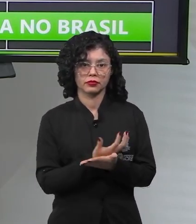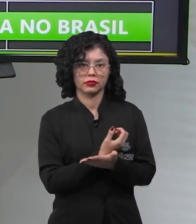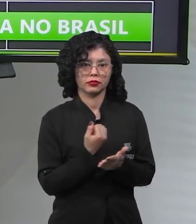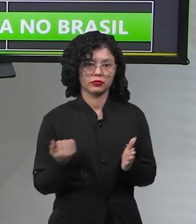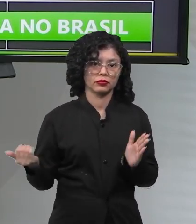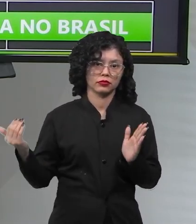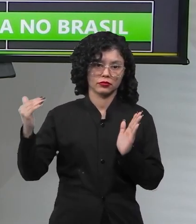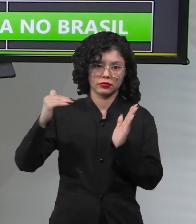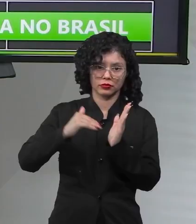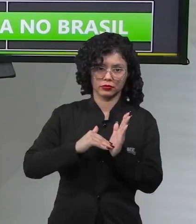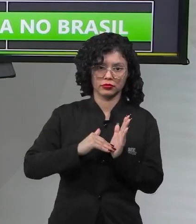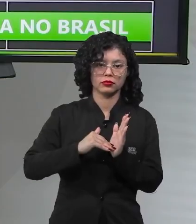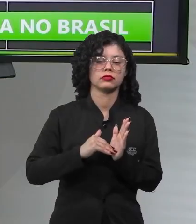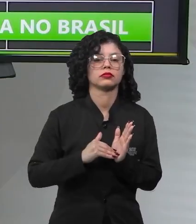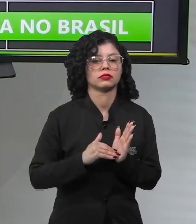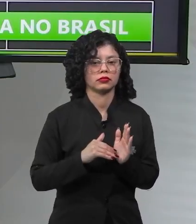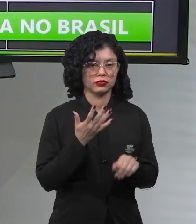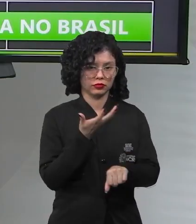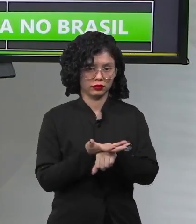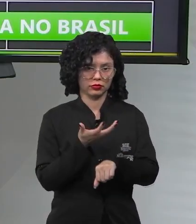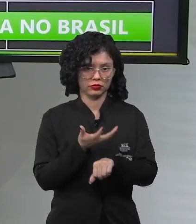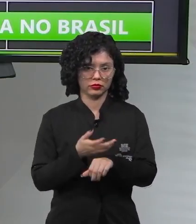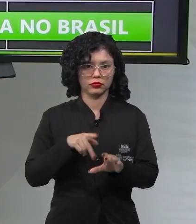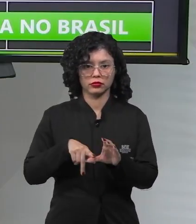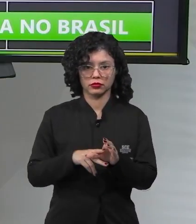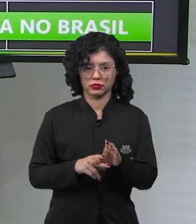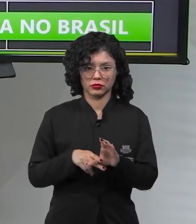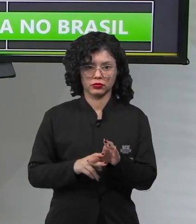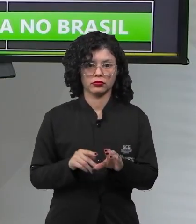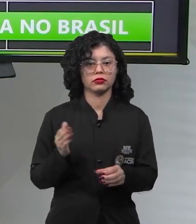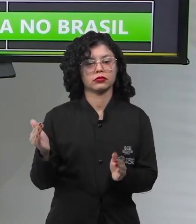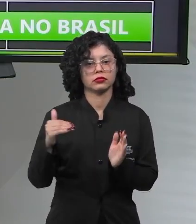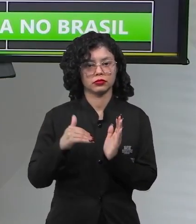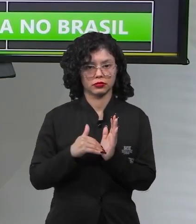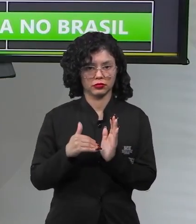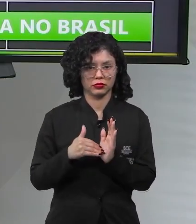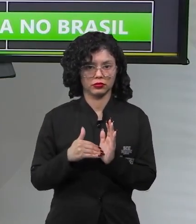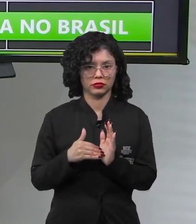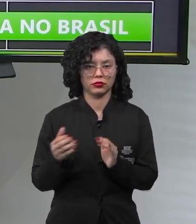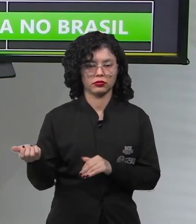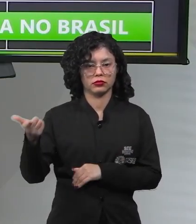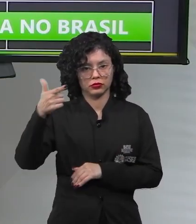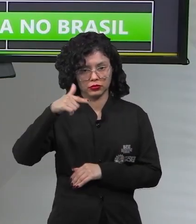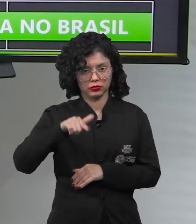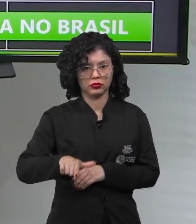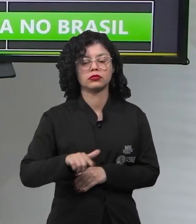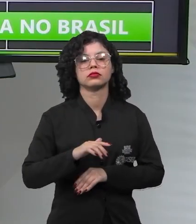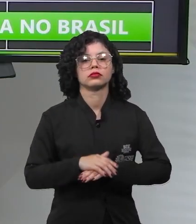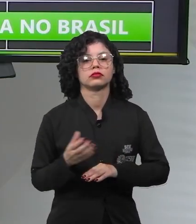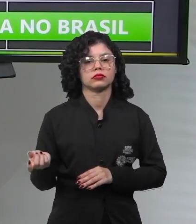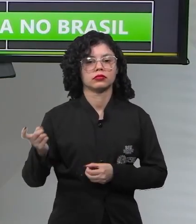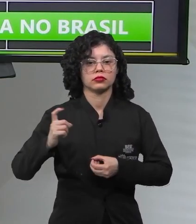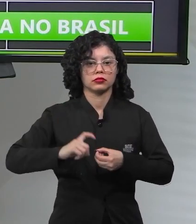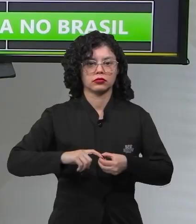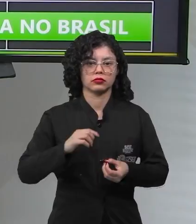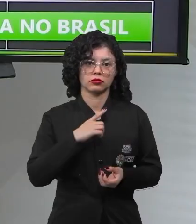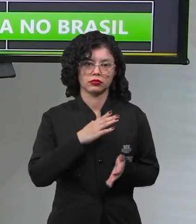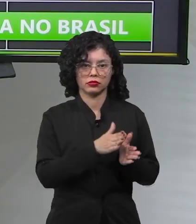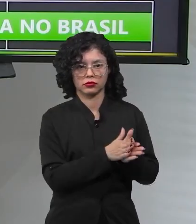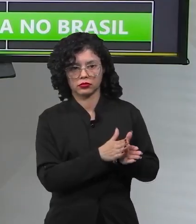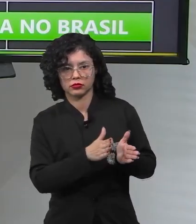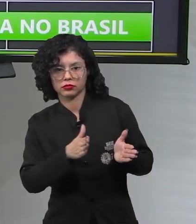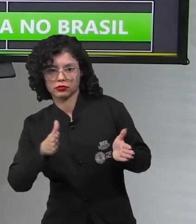retirada da disciplina do currículo do ensino médio até a sua retomada, nós temos